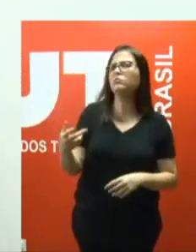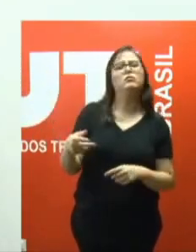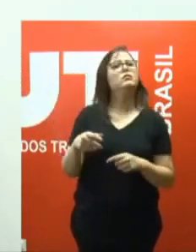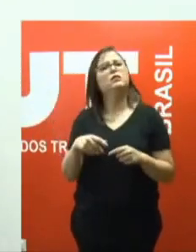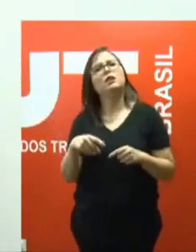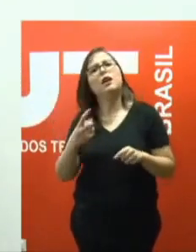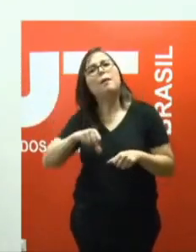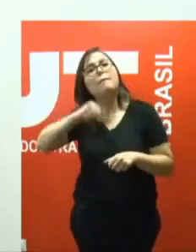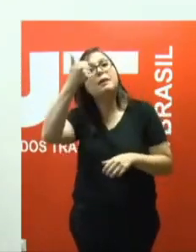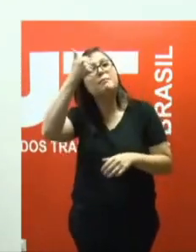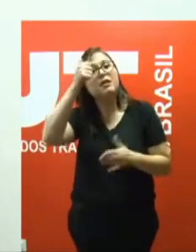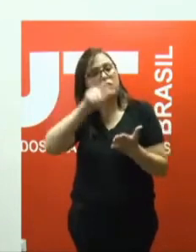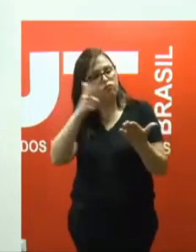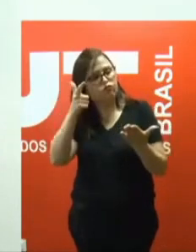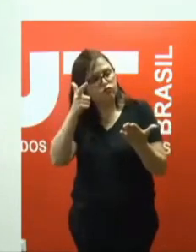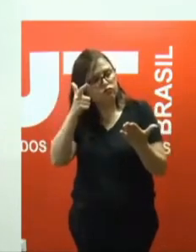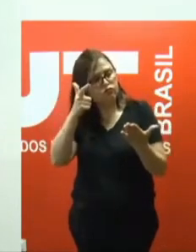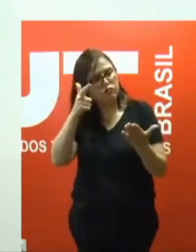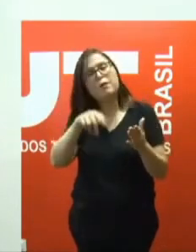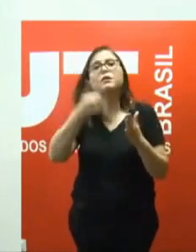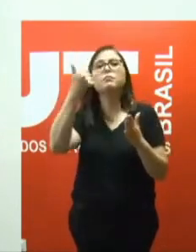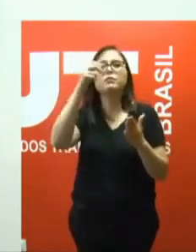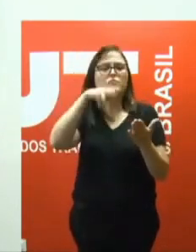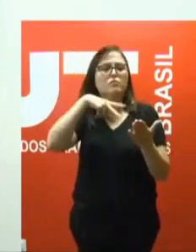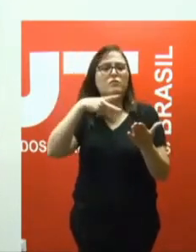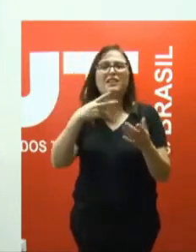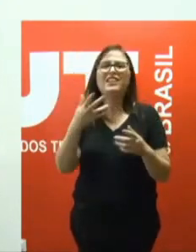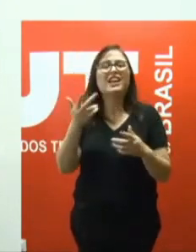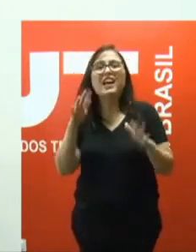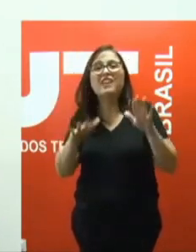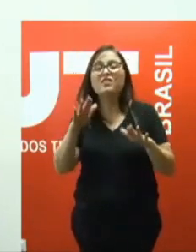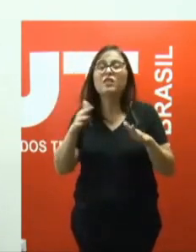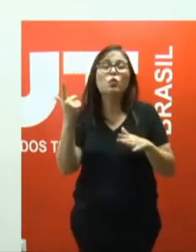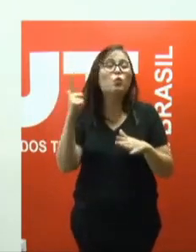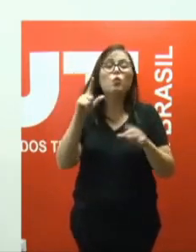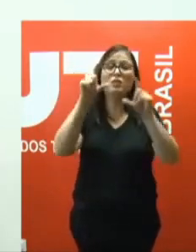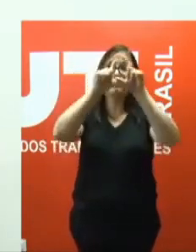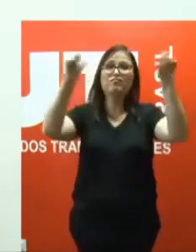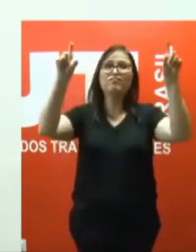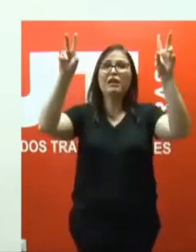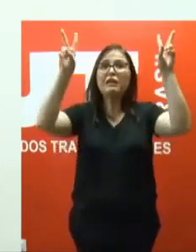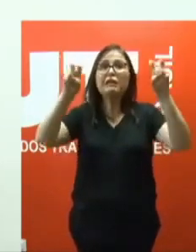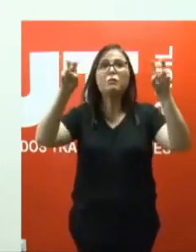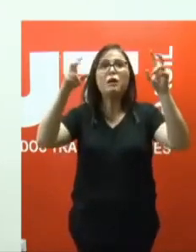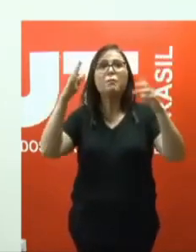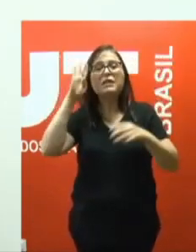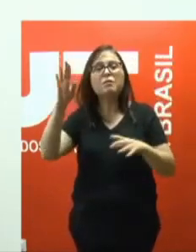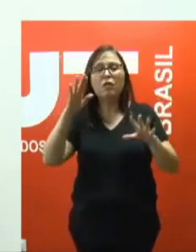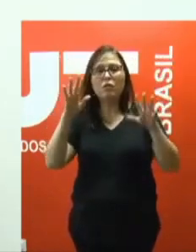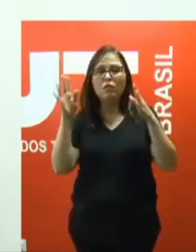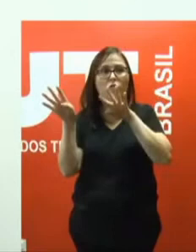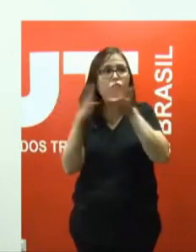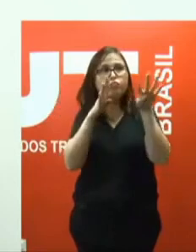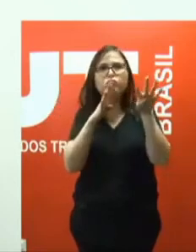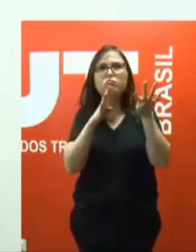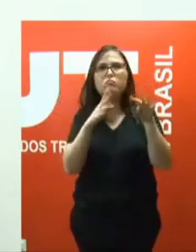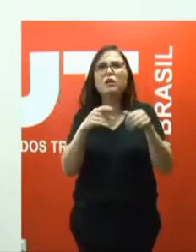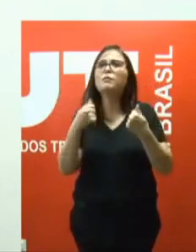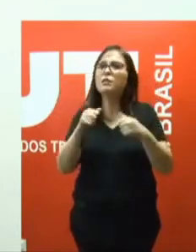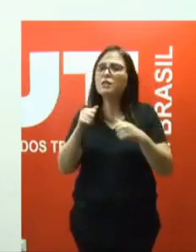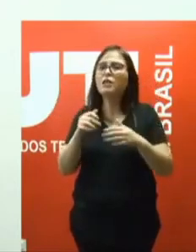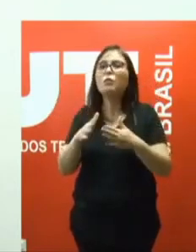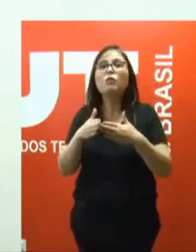que vale. E a gente muitas vezes não consegue mudar essa manchete. Então, pelo amor de Deus, o movimento sindical tem que